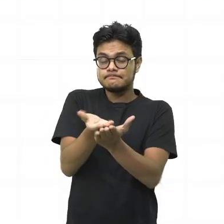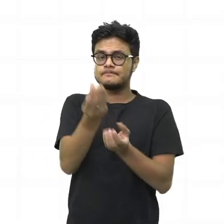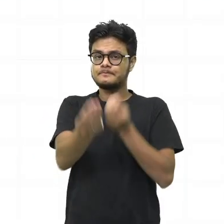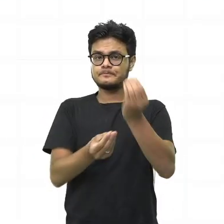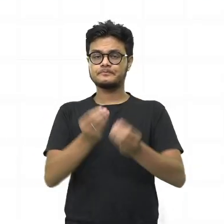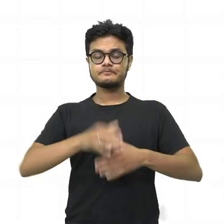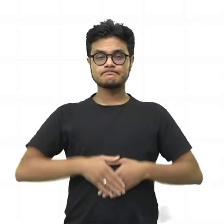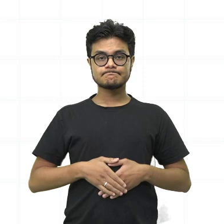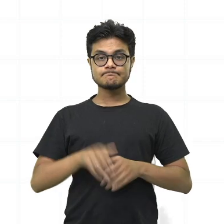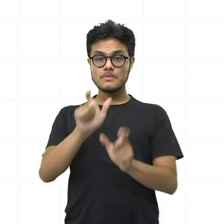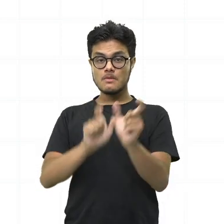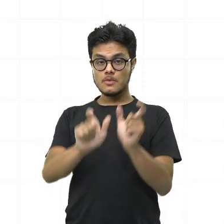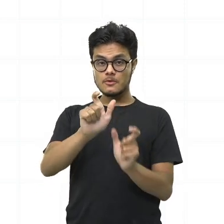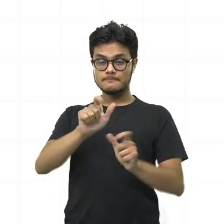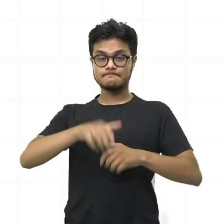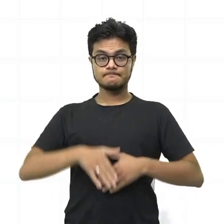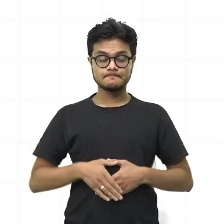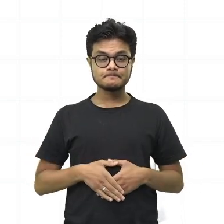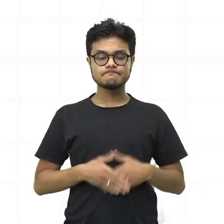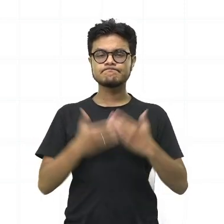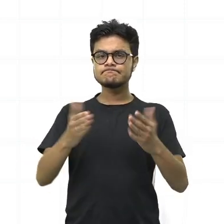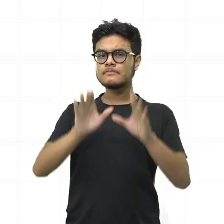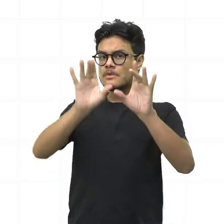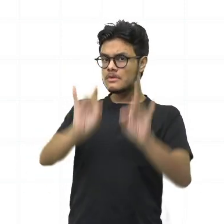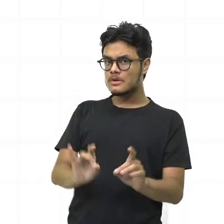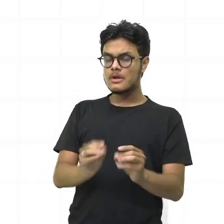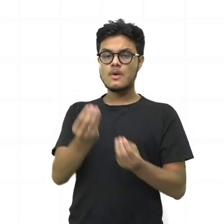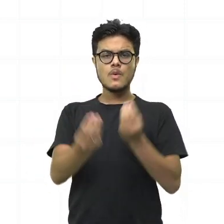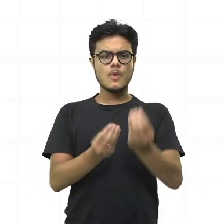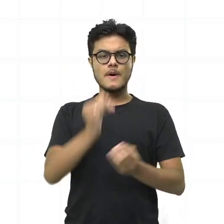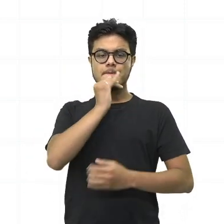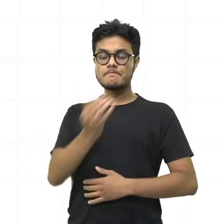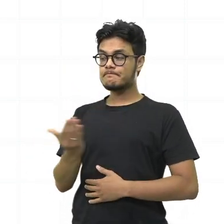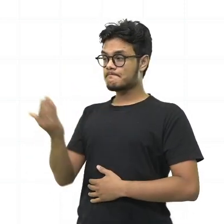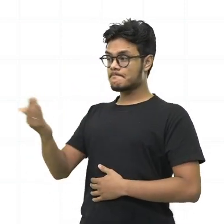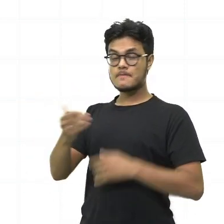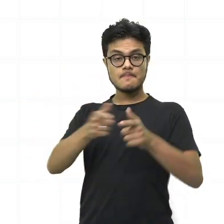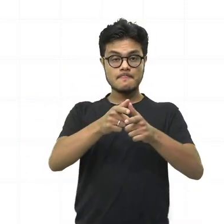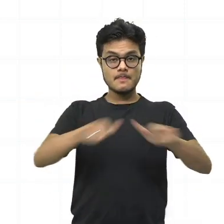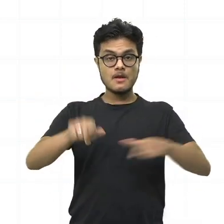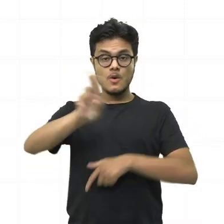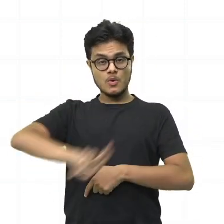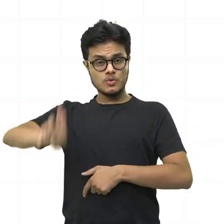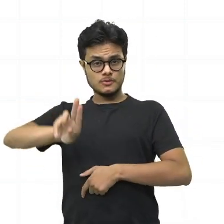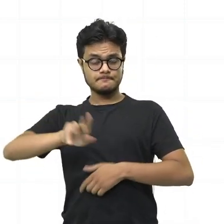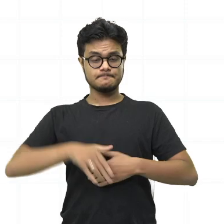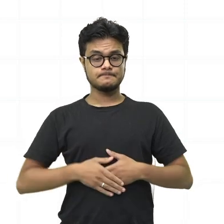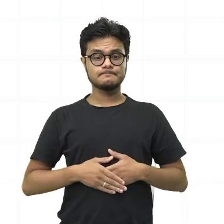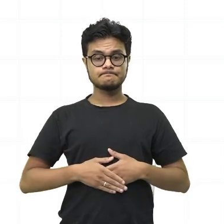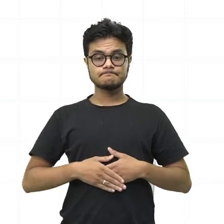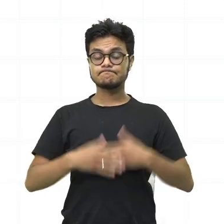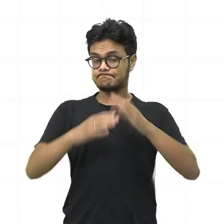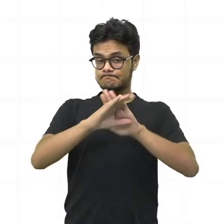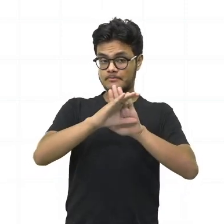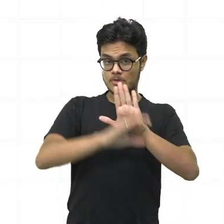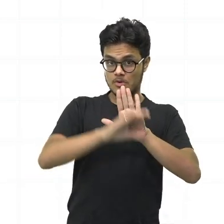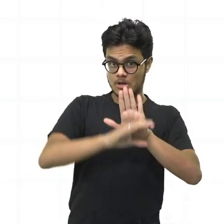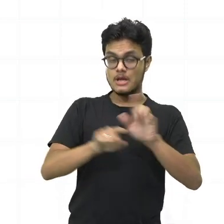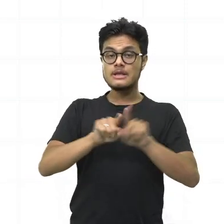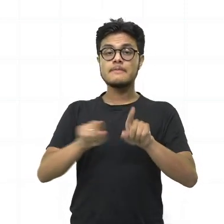conhecimento a morfossintaxe, né? E como detalhamento, classes gramaticais variáveis, conceito